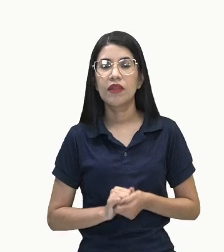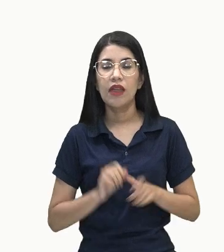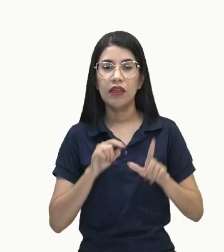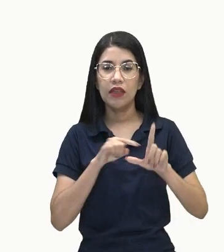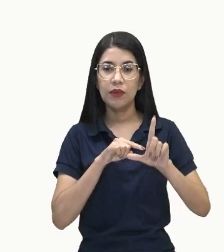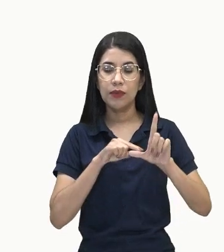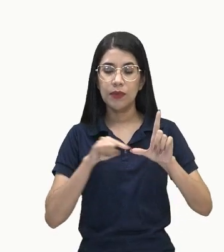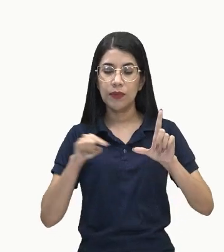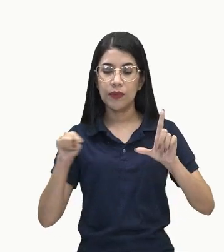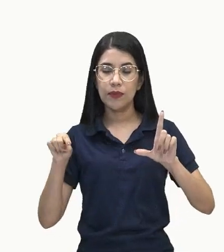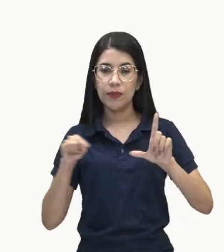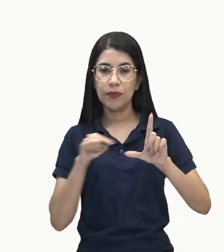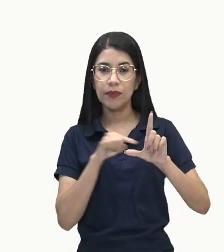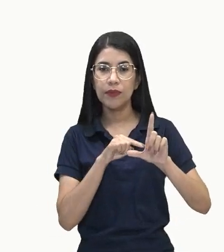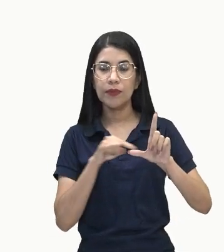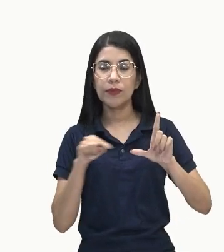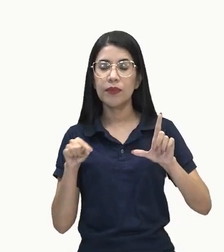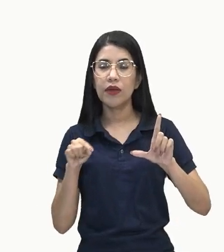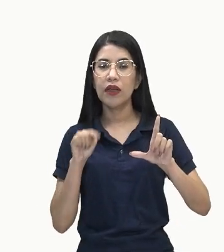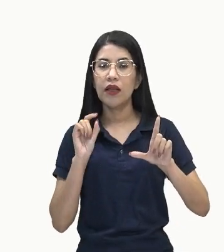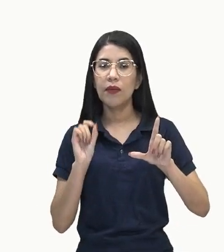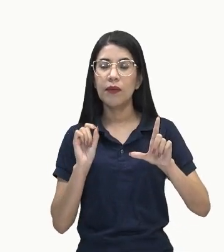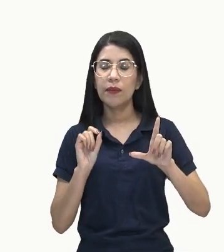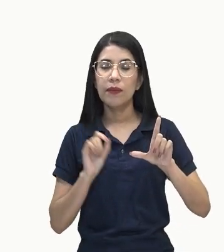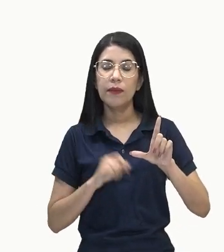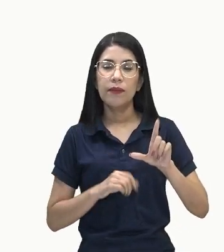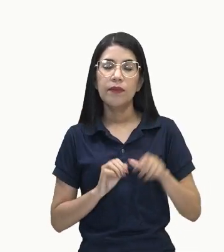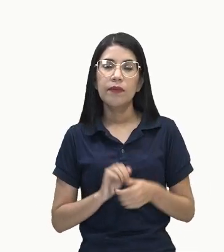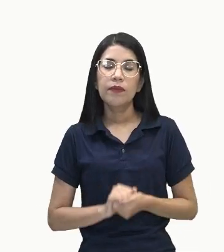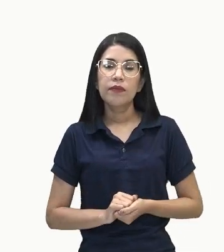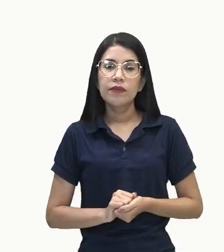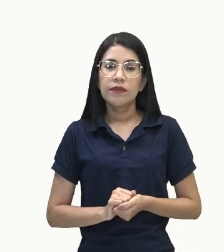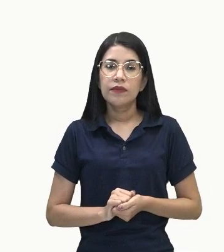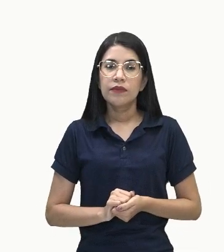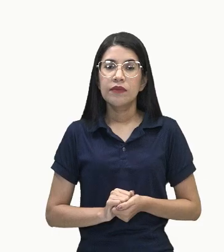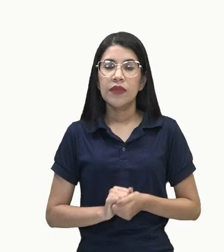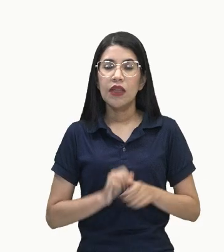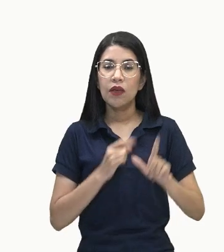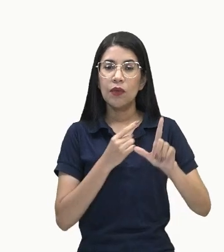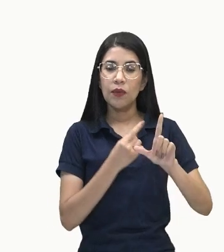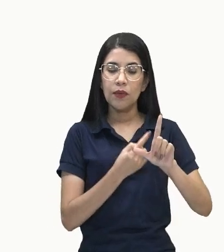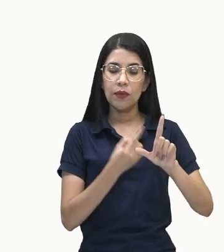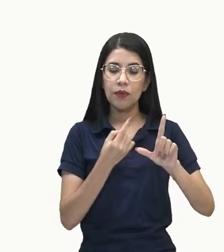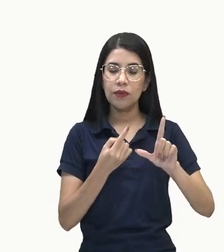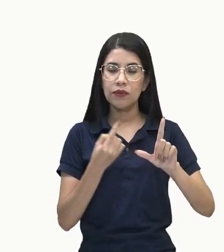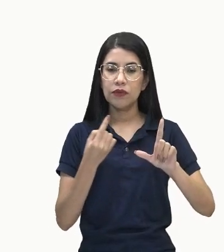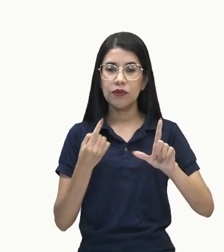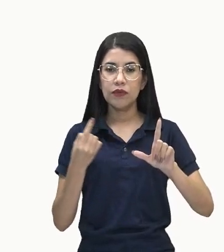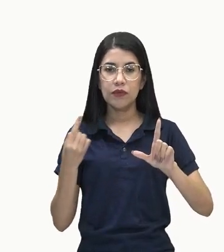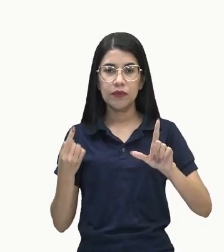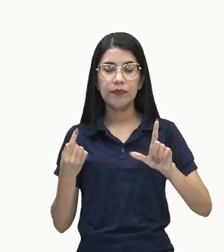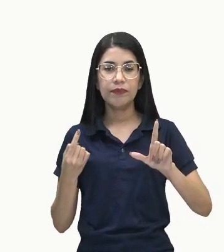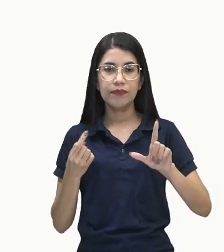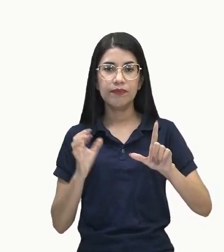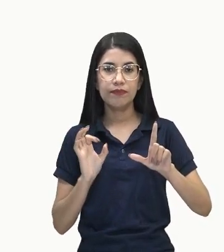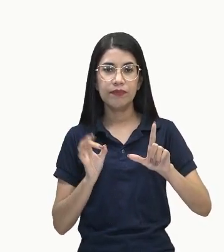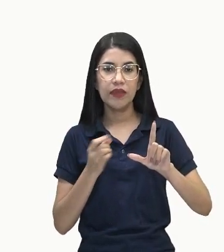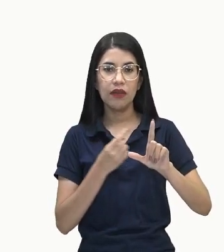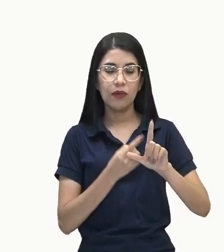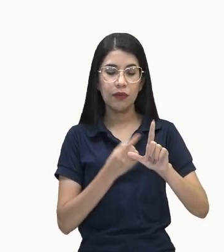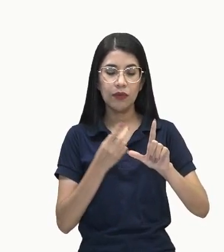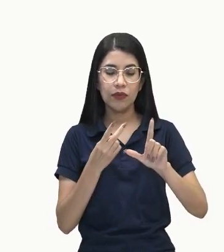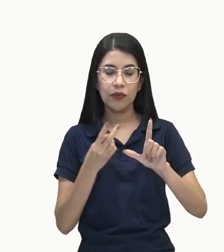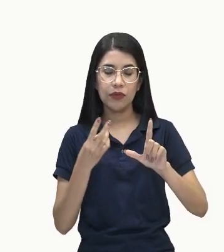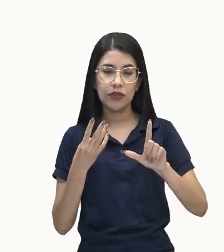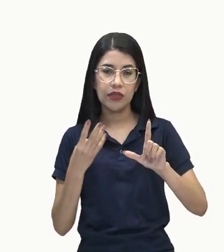que nós temos aqui as medidas, onde nós temos de uma em uma unidade, contando essas medidas.